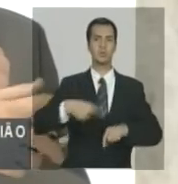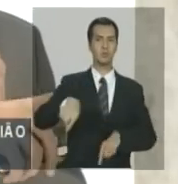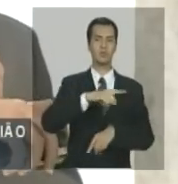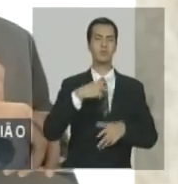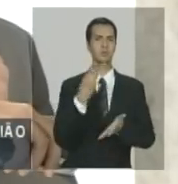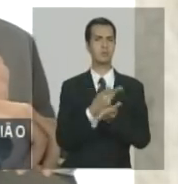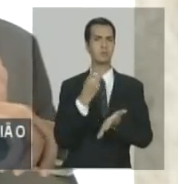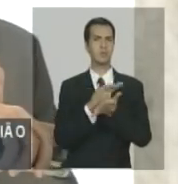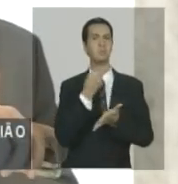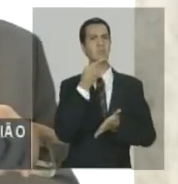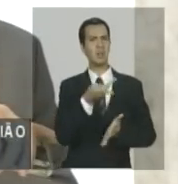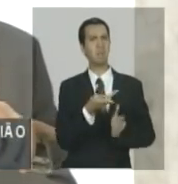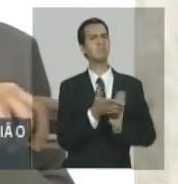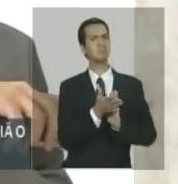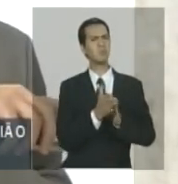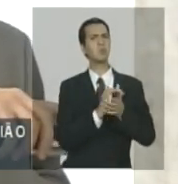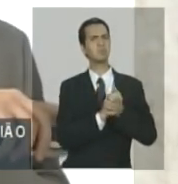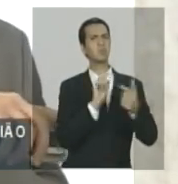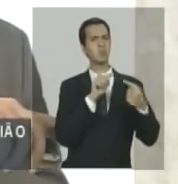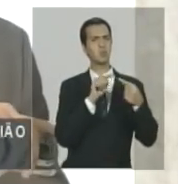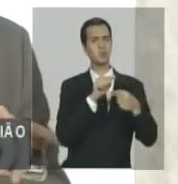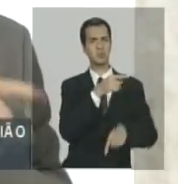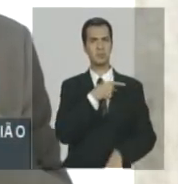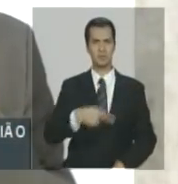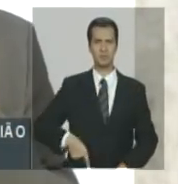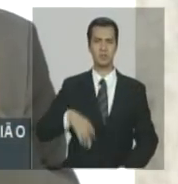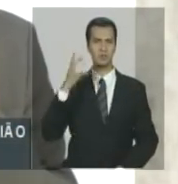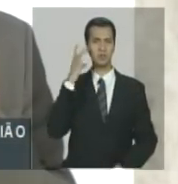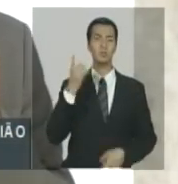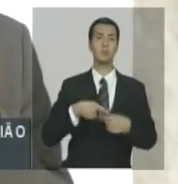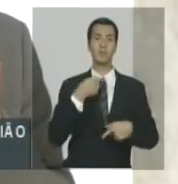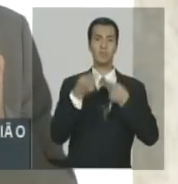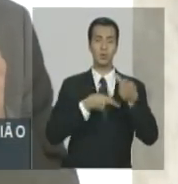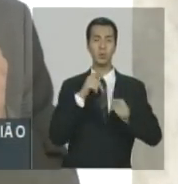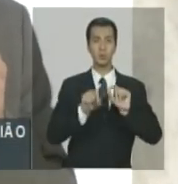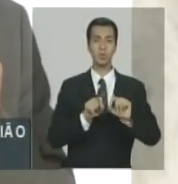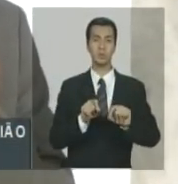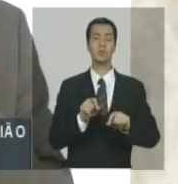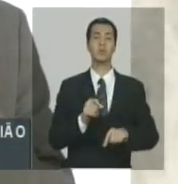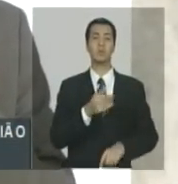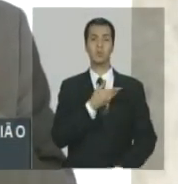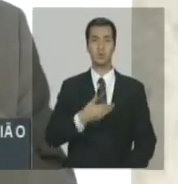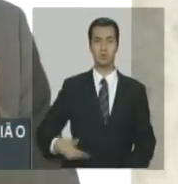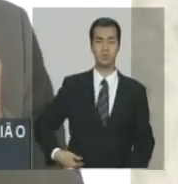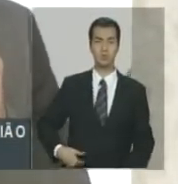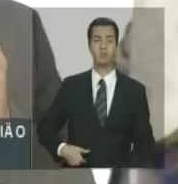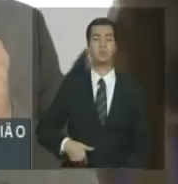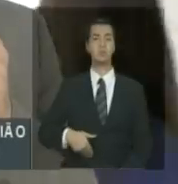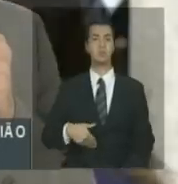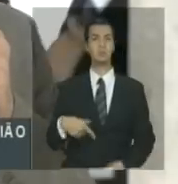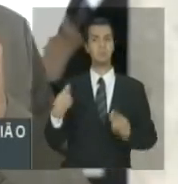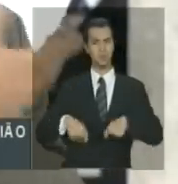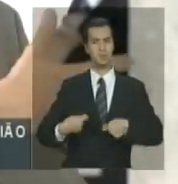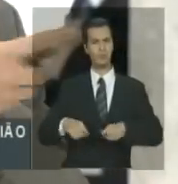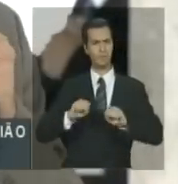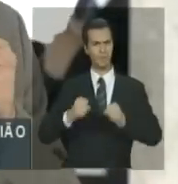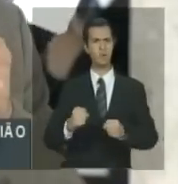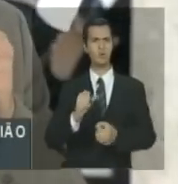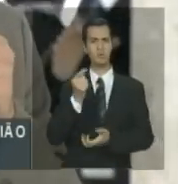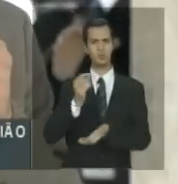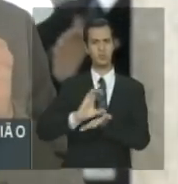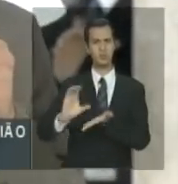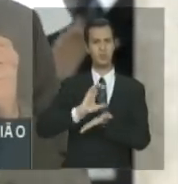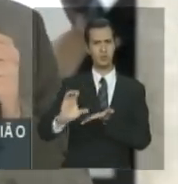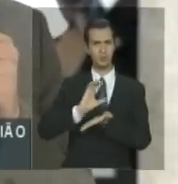do governo, especialmente essa questão da presidente de destacar que o investimento público tem que ser muito forte em 2012, e que isso seria